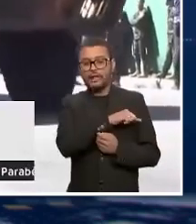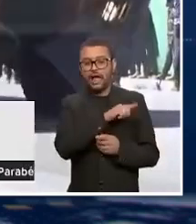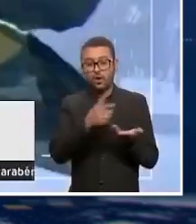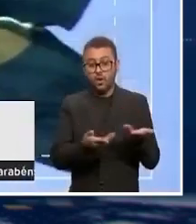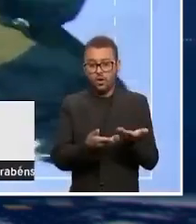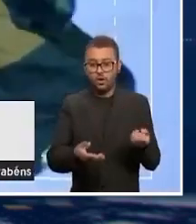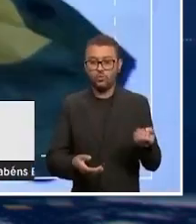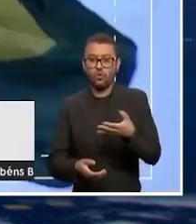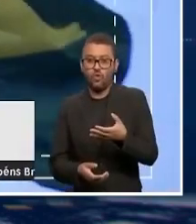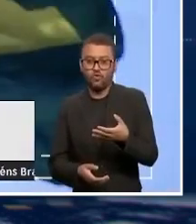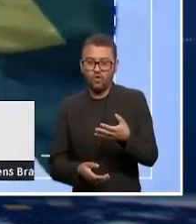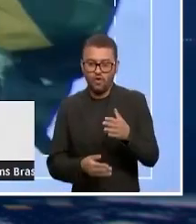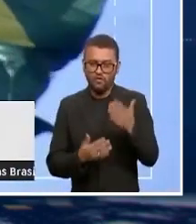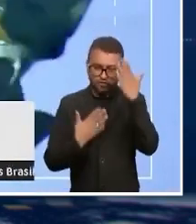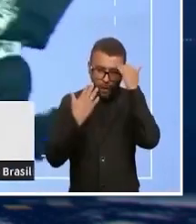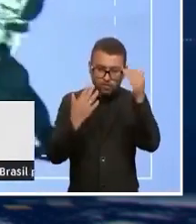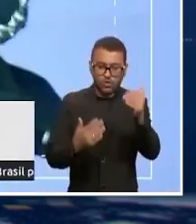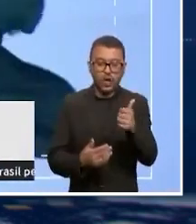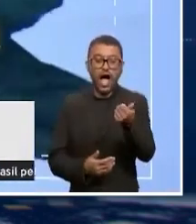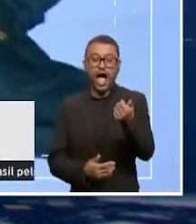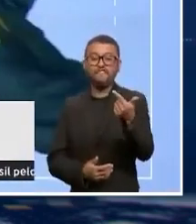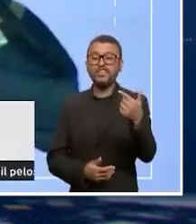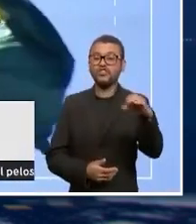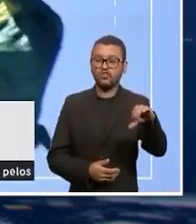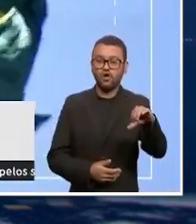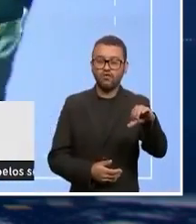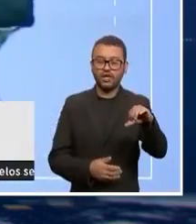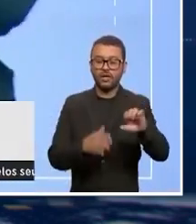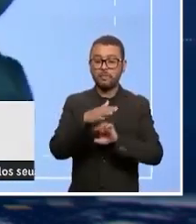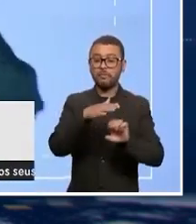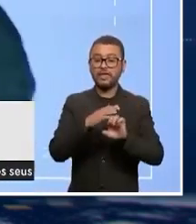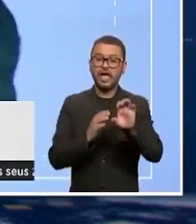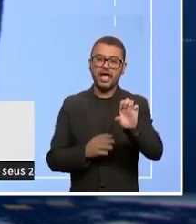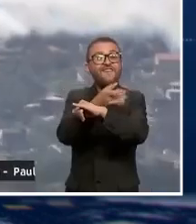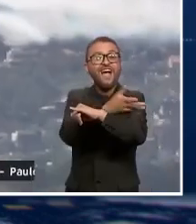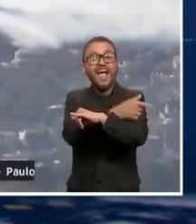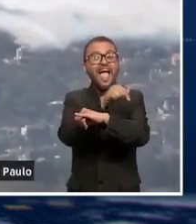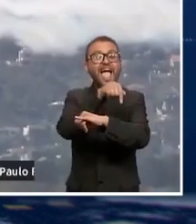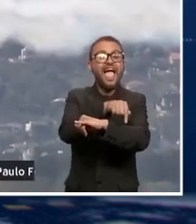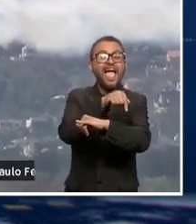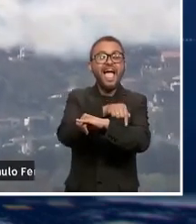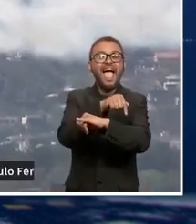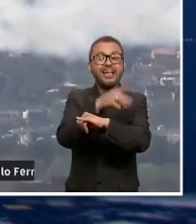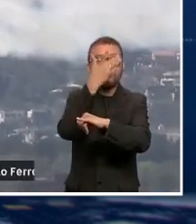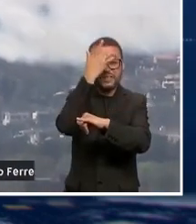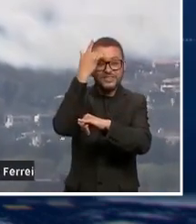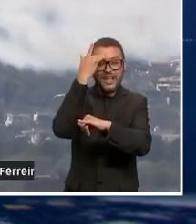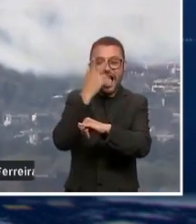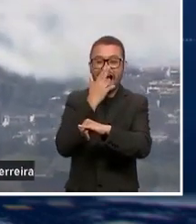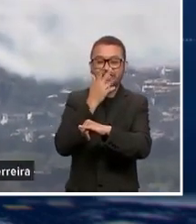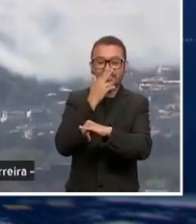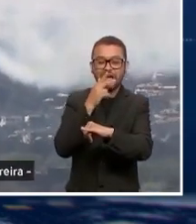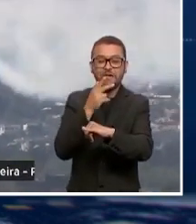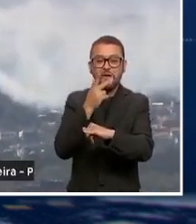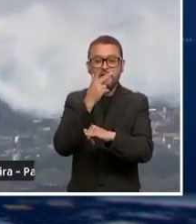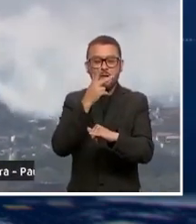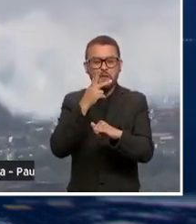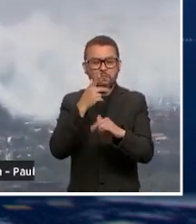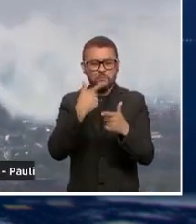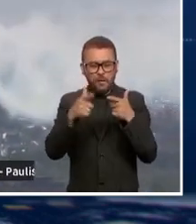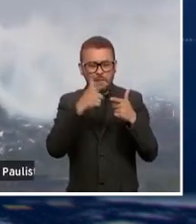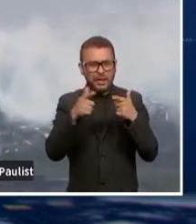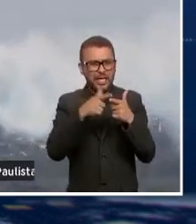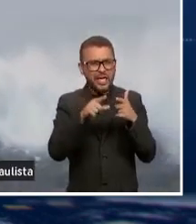uma palavra, né, sobre a questão ali do Rio Grande do Sul, que é muito triste. Janja comemorando a viagem para a